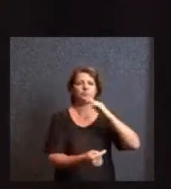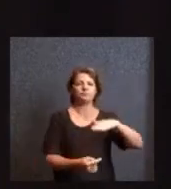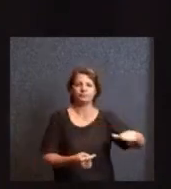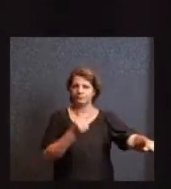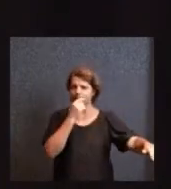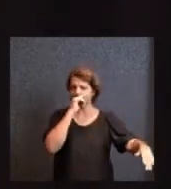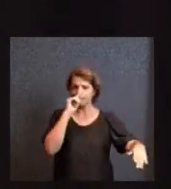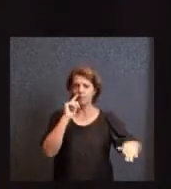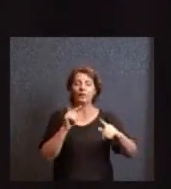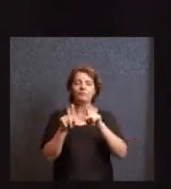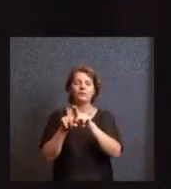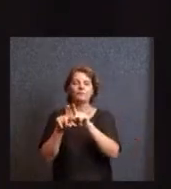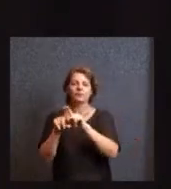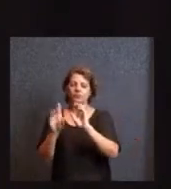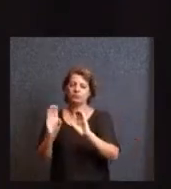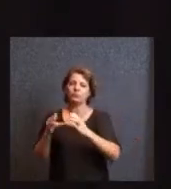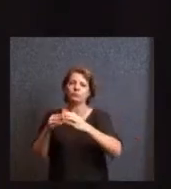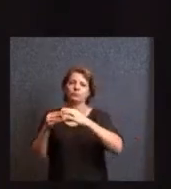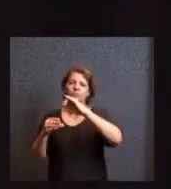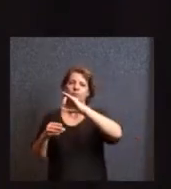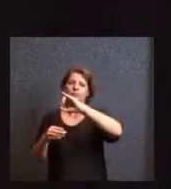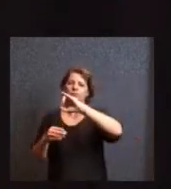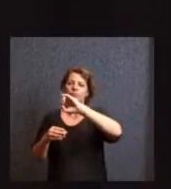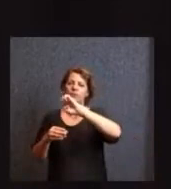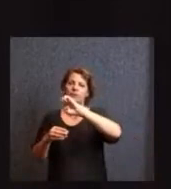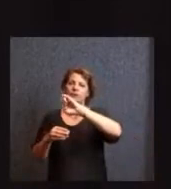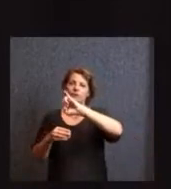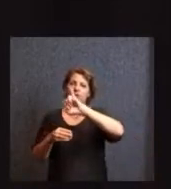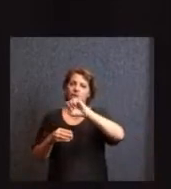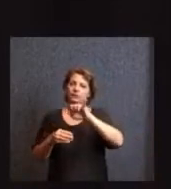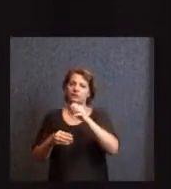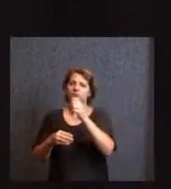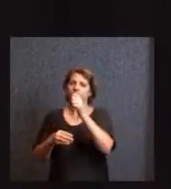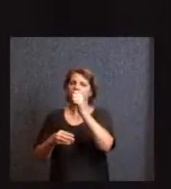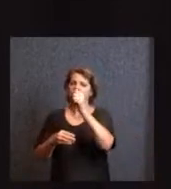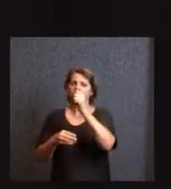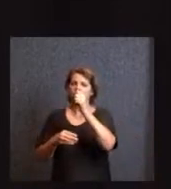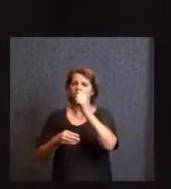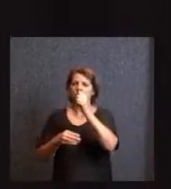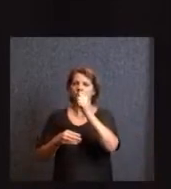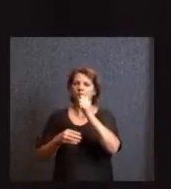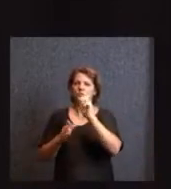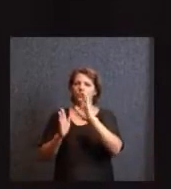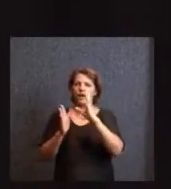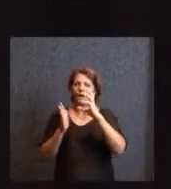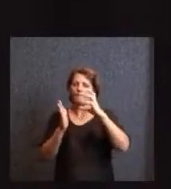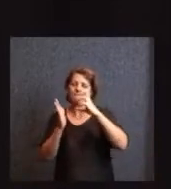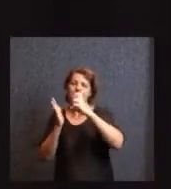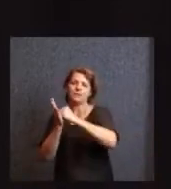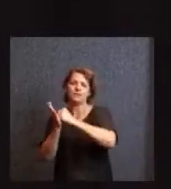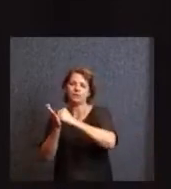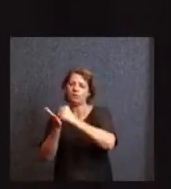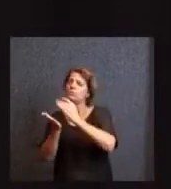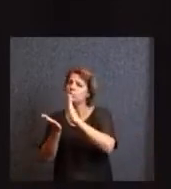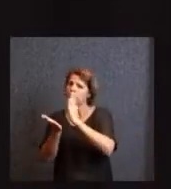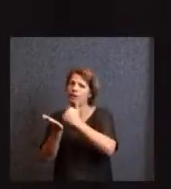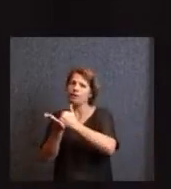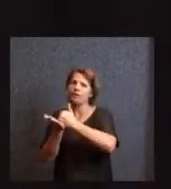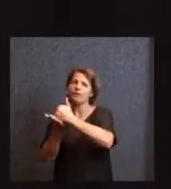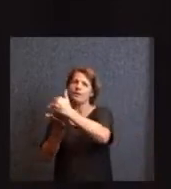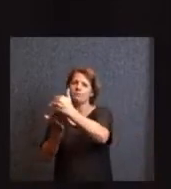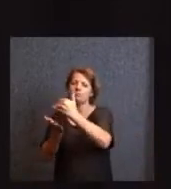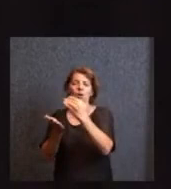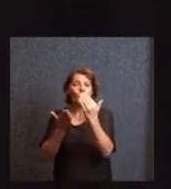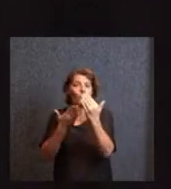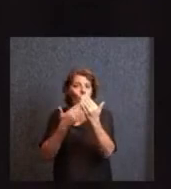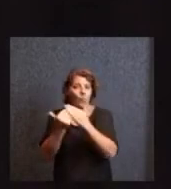a EJA, que é importante também destacar, que a matrícula, inclusive, está aberta, aliás, a matrícula está aberta para qualquer um